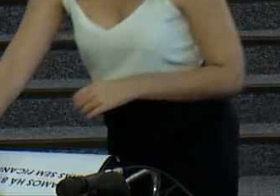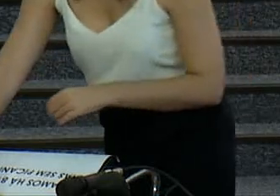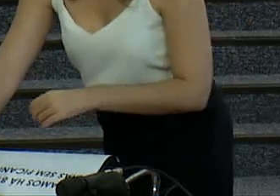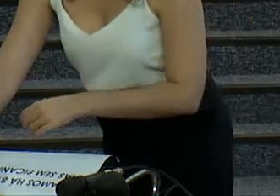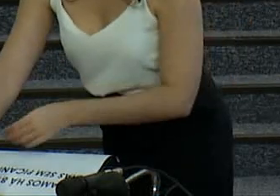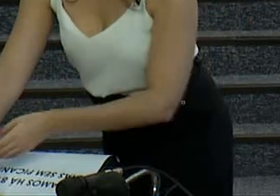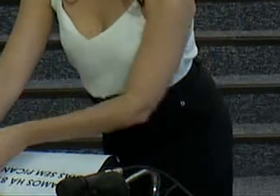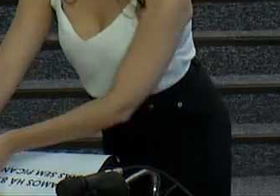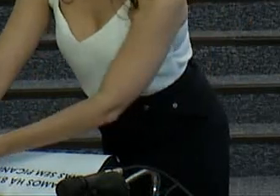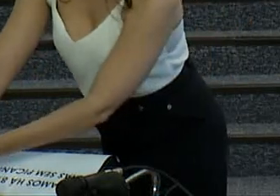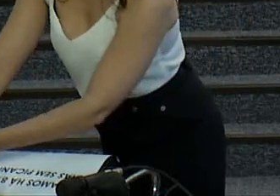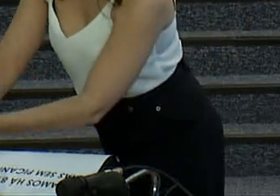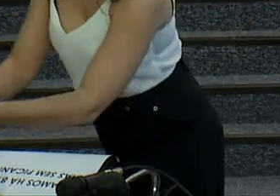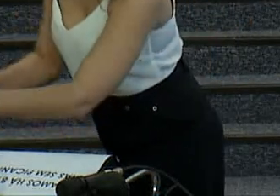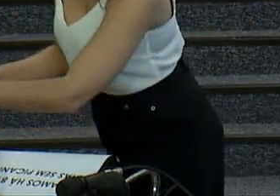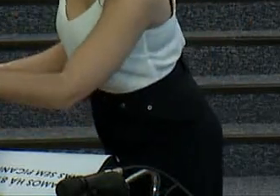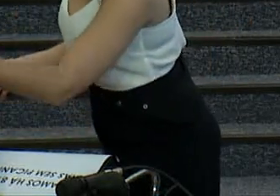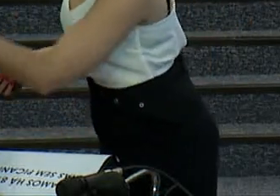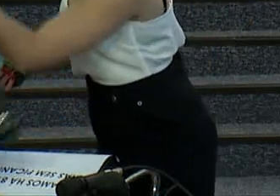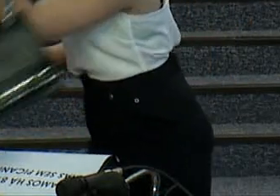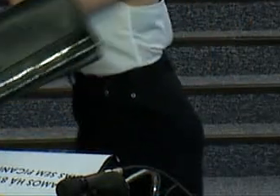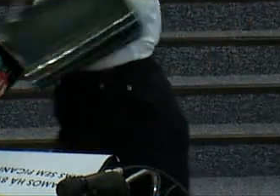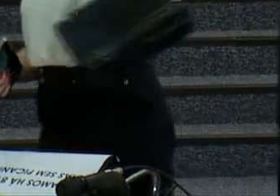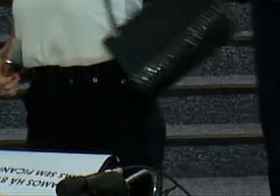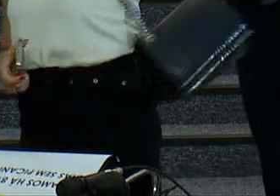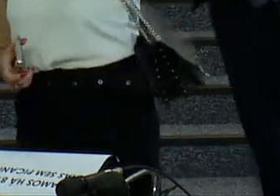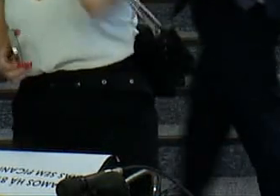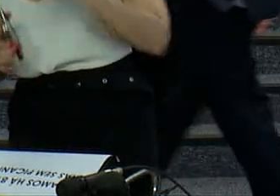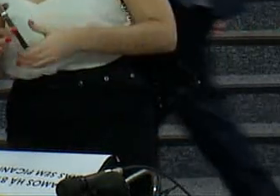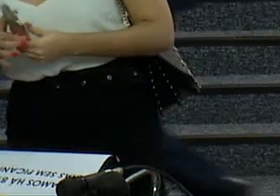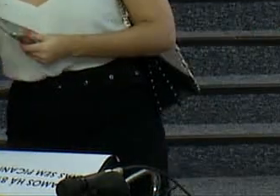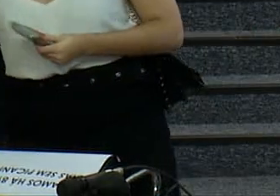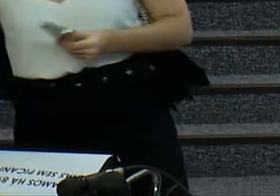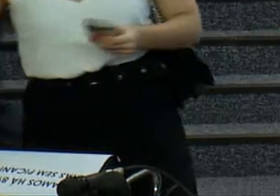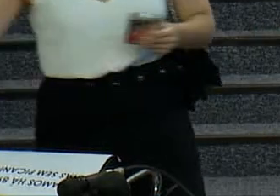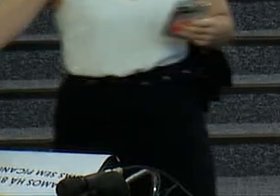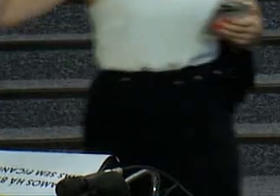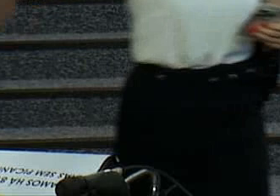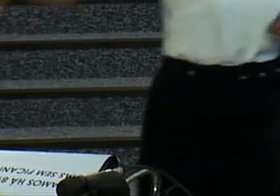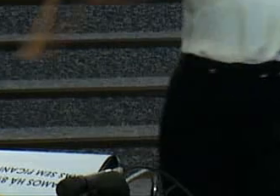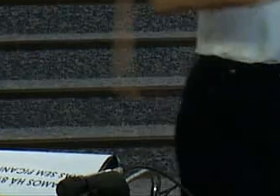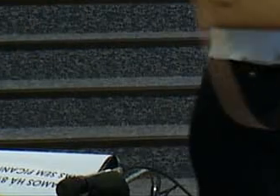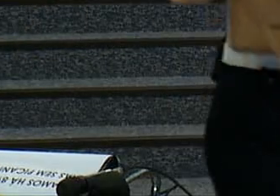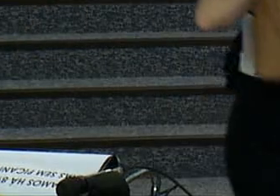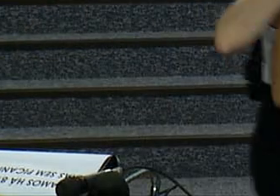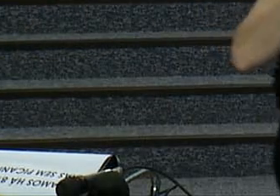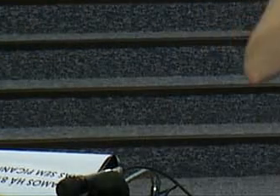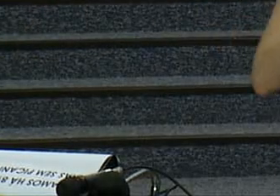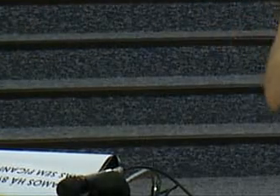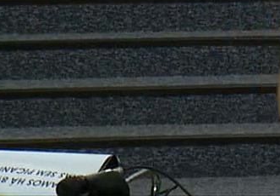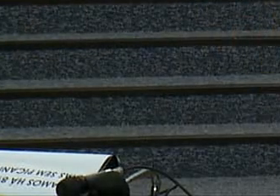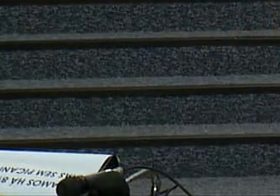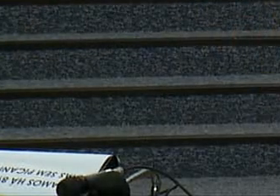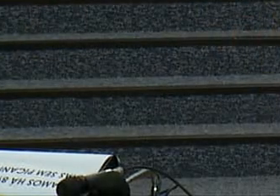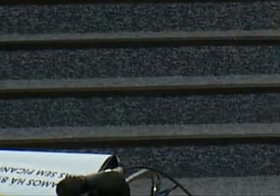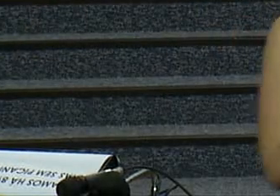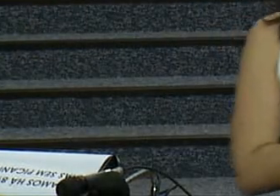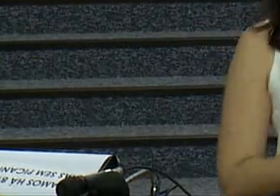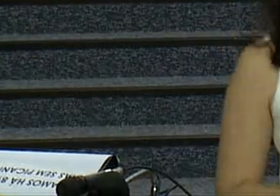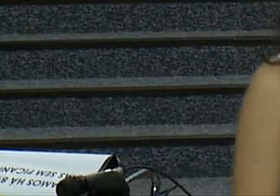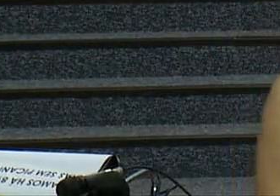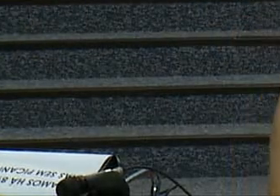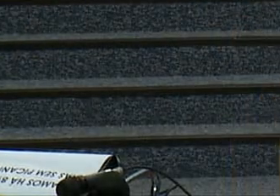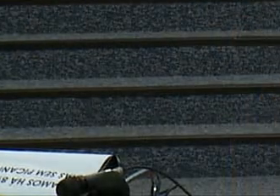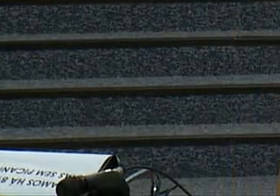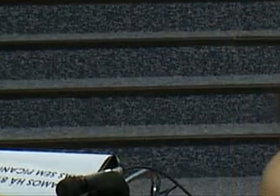Obrigado a todos. Faremos agora mais uma homenagem. também é requerimento do vereador doutor